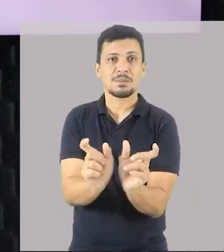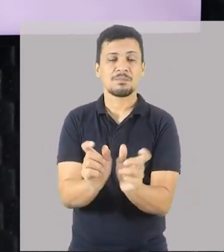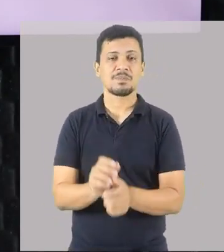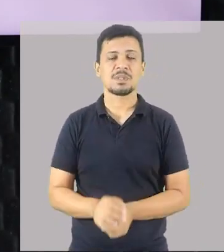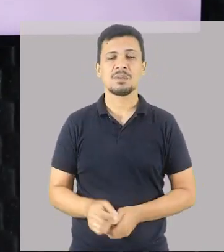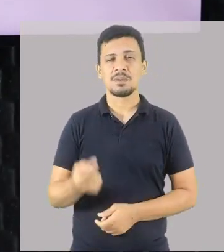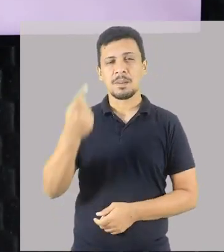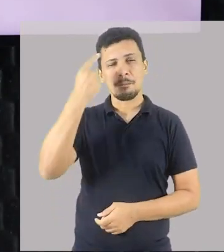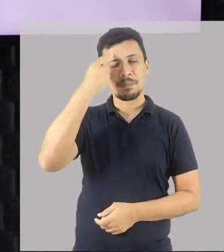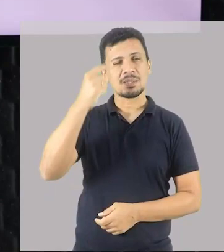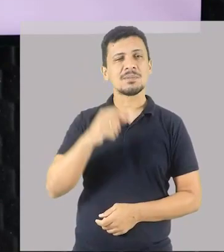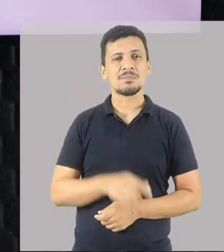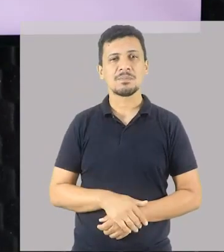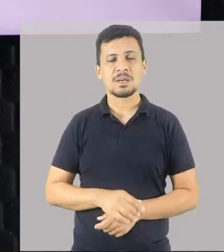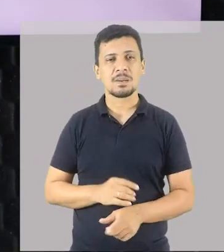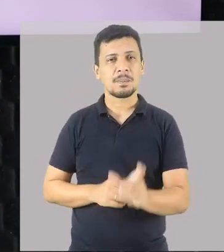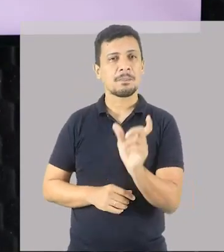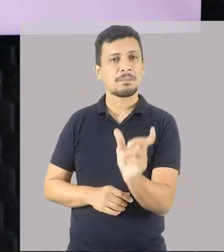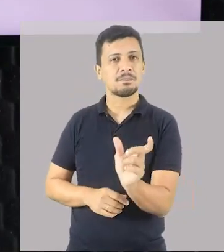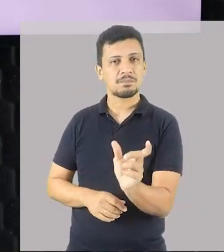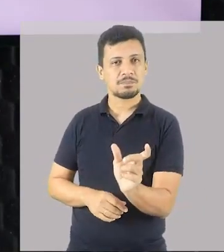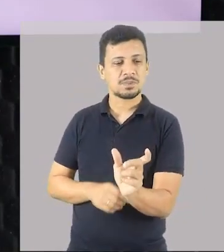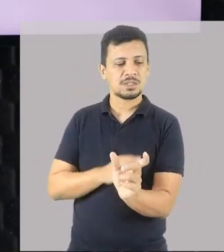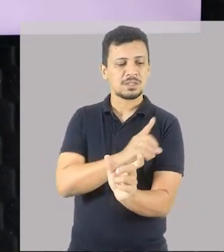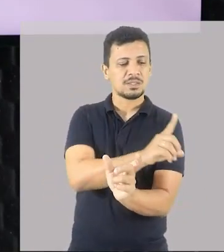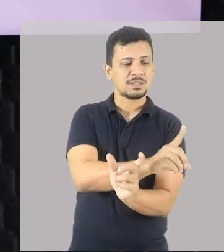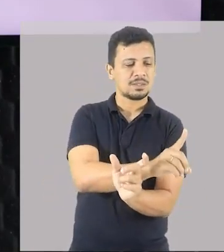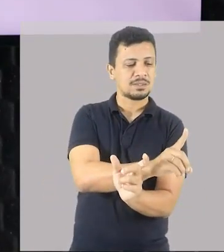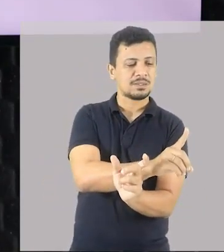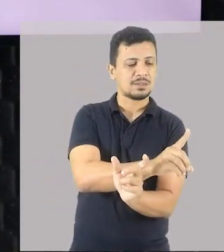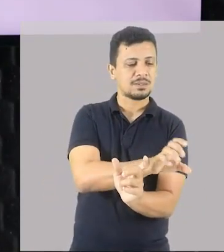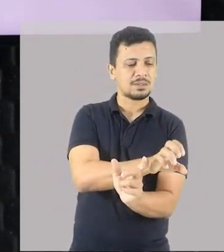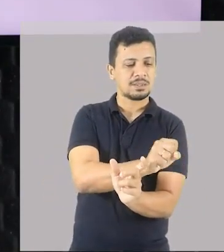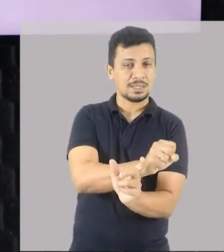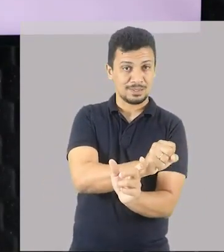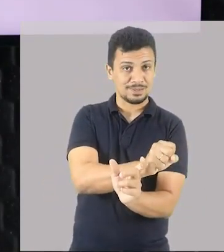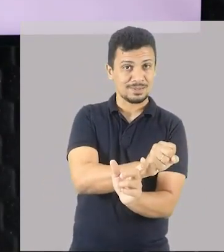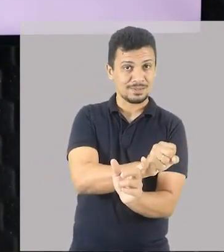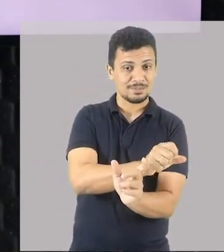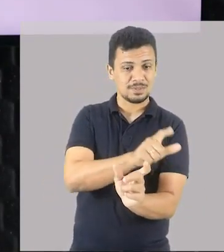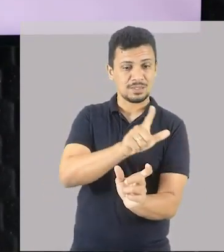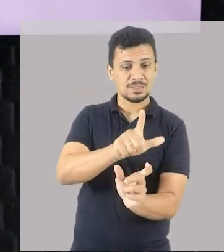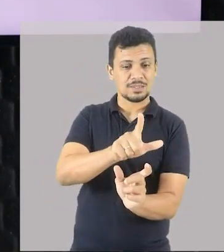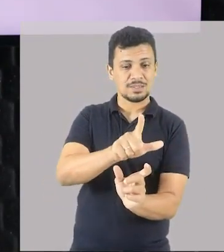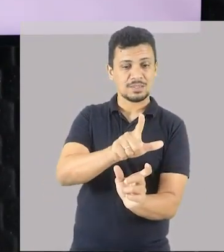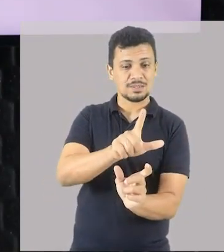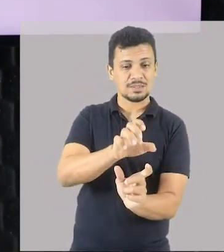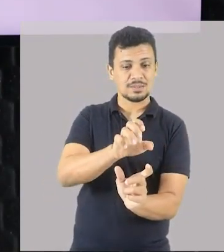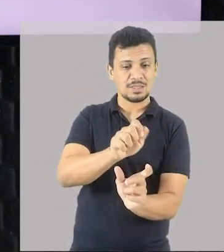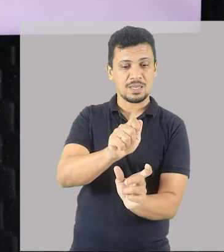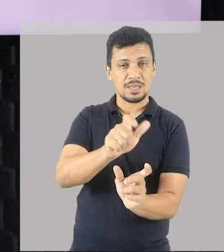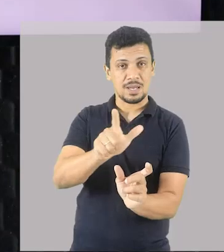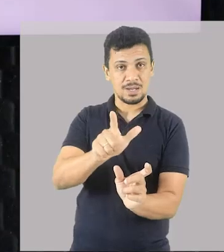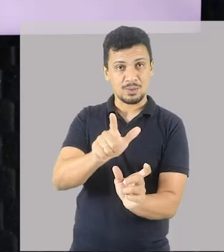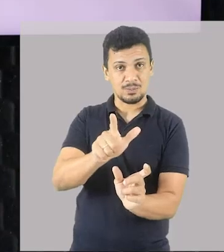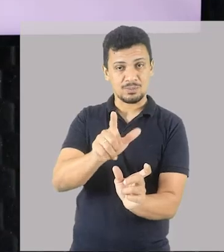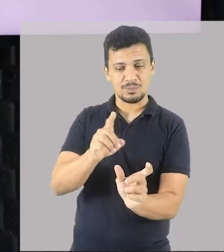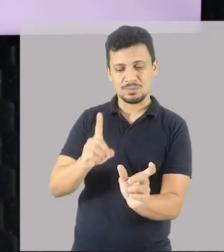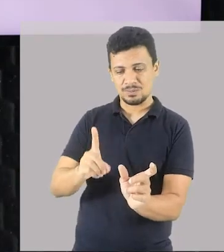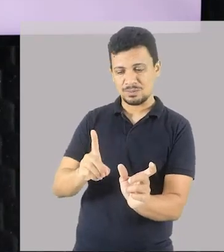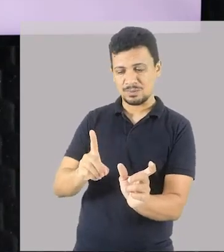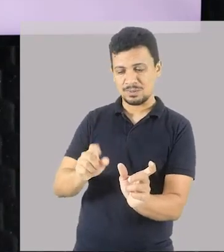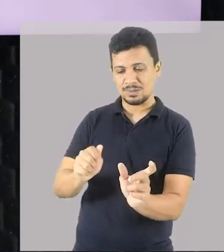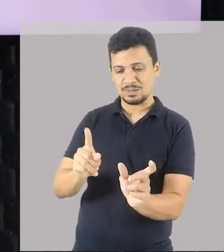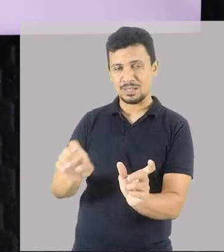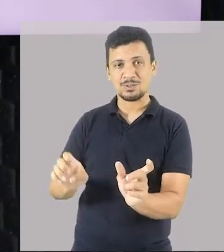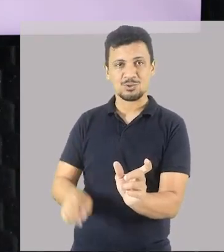Projetem aqui comigo a palavra deslealdade, tá? Deslealdade. Projetem aí. Se eu tirar